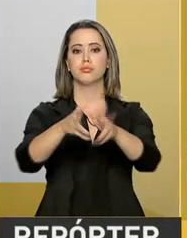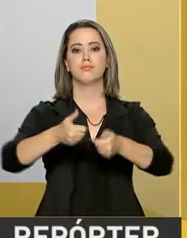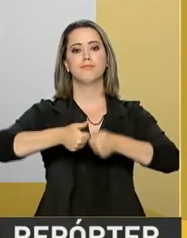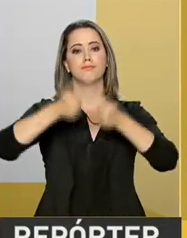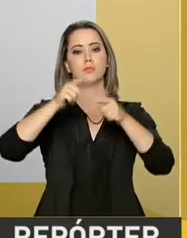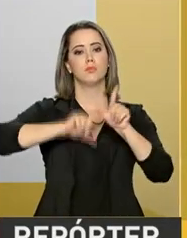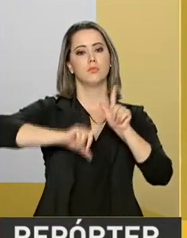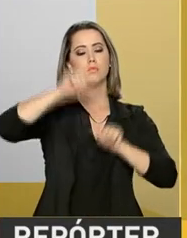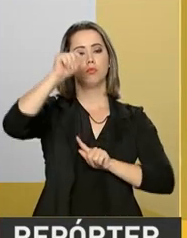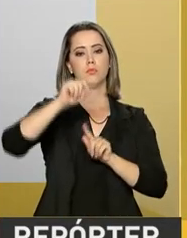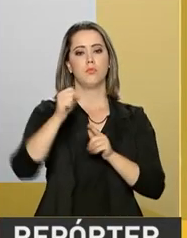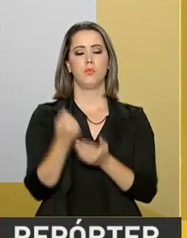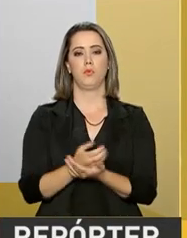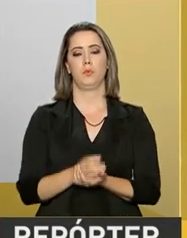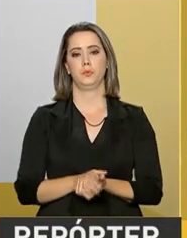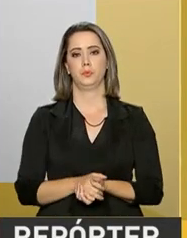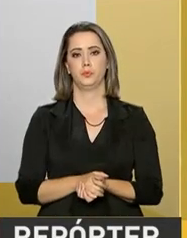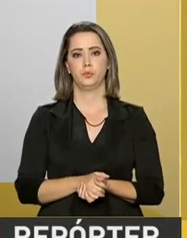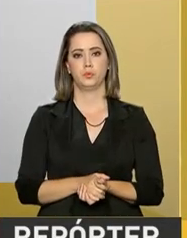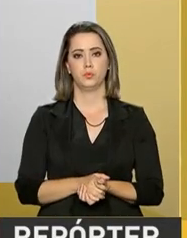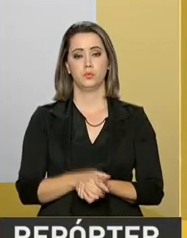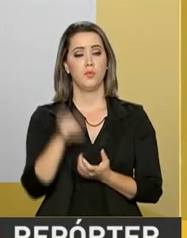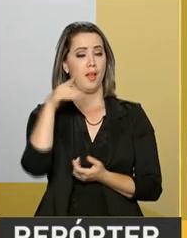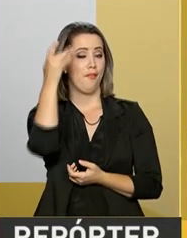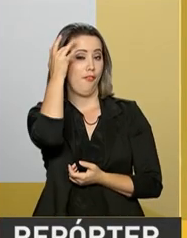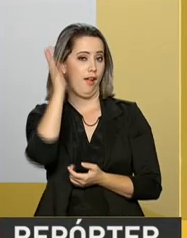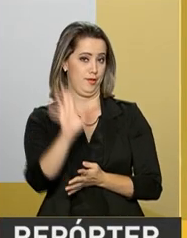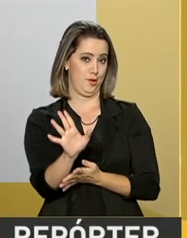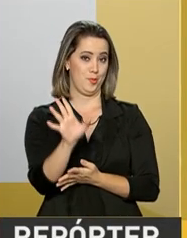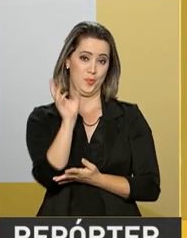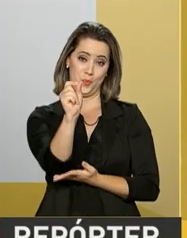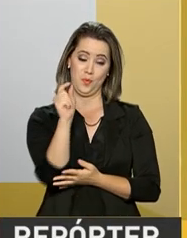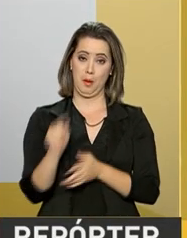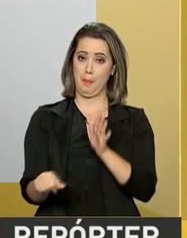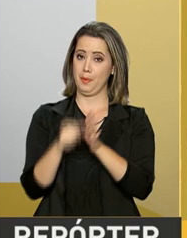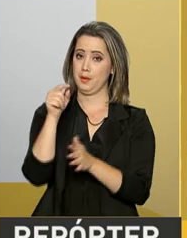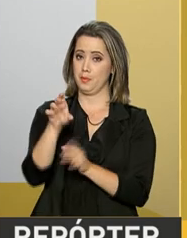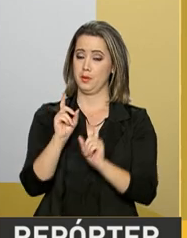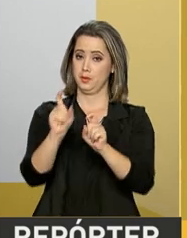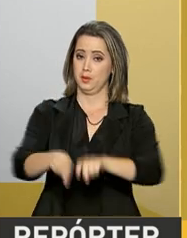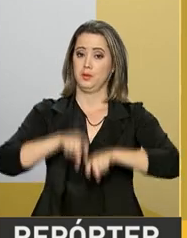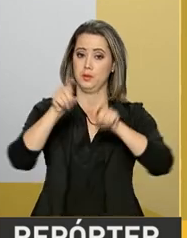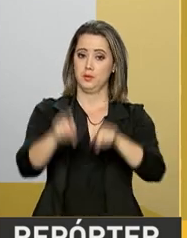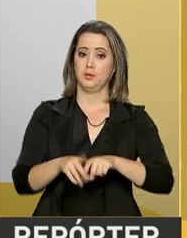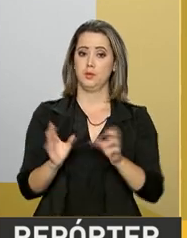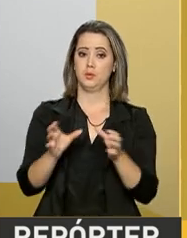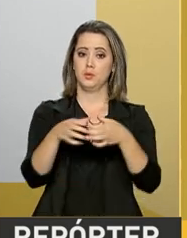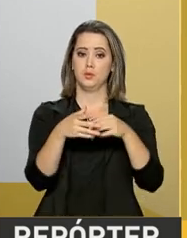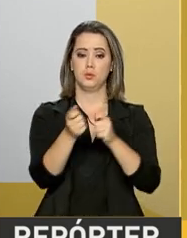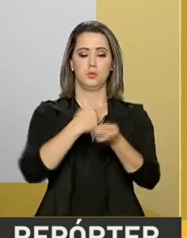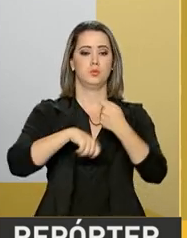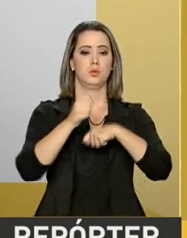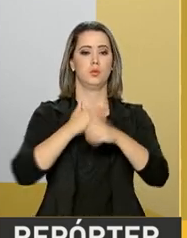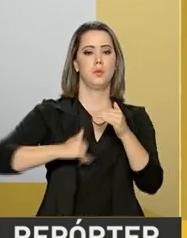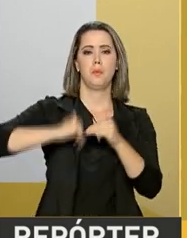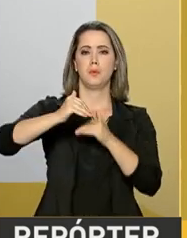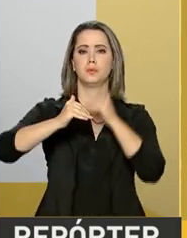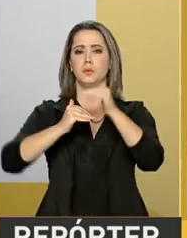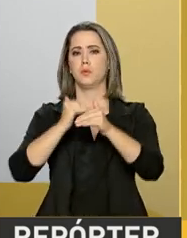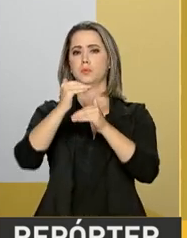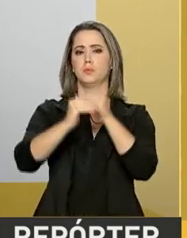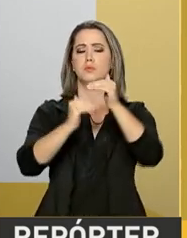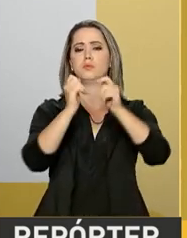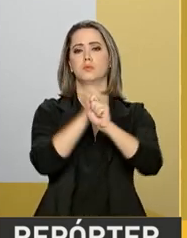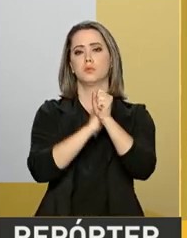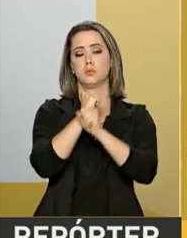fácil de explicar primeiro que o agronegócio sempre é a parte da economia que mais tem crescido nos últimos anos